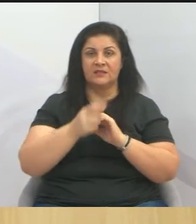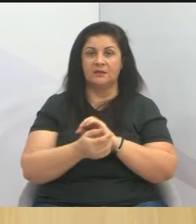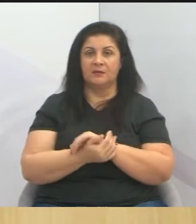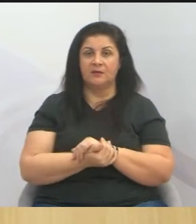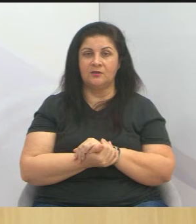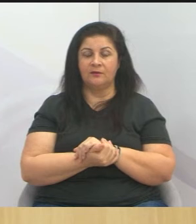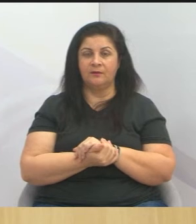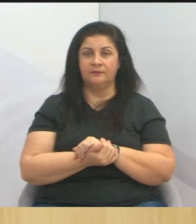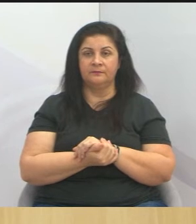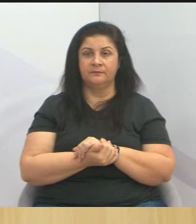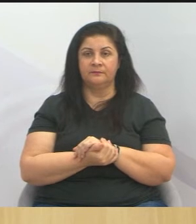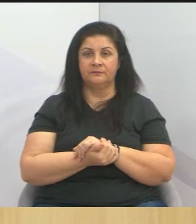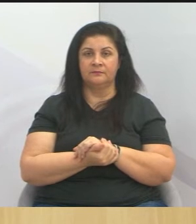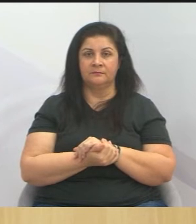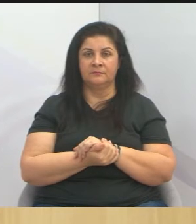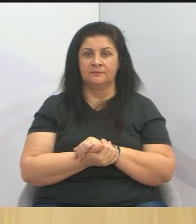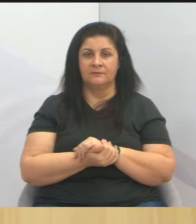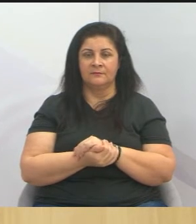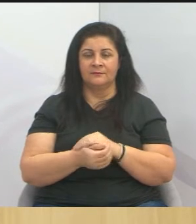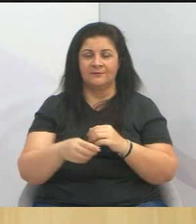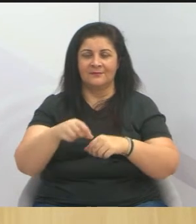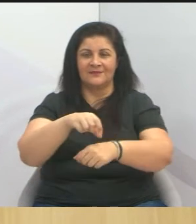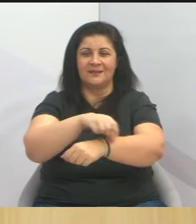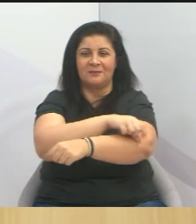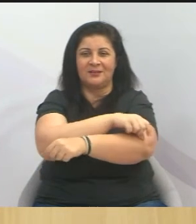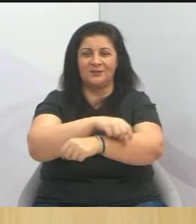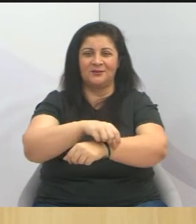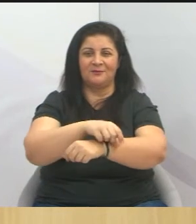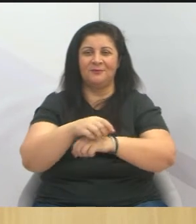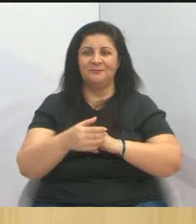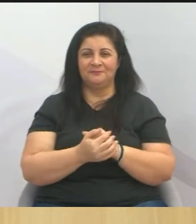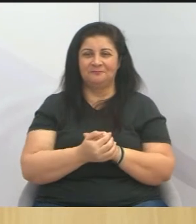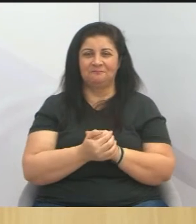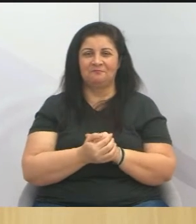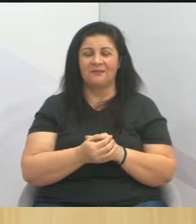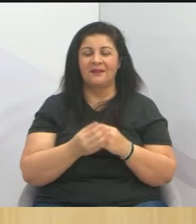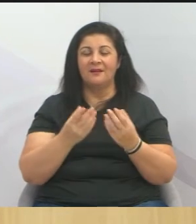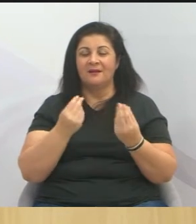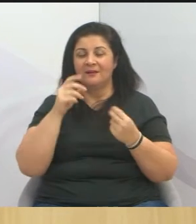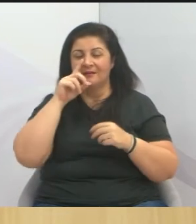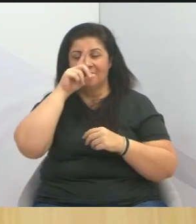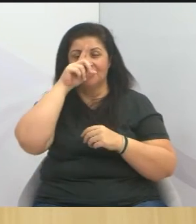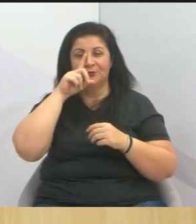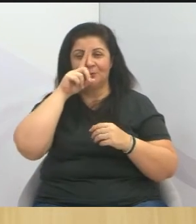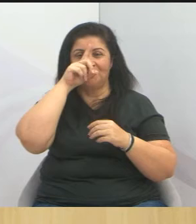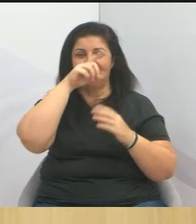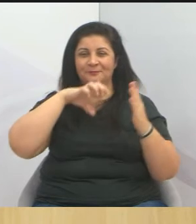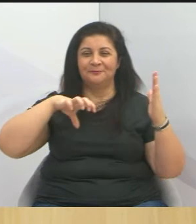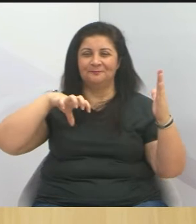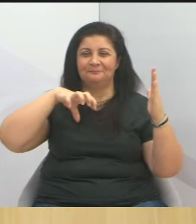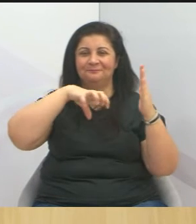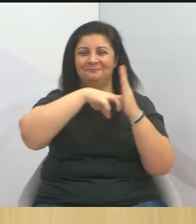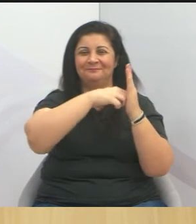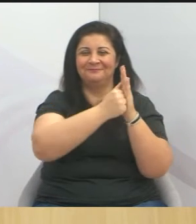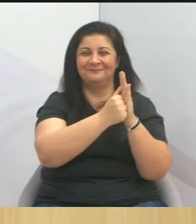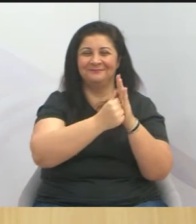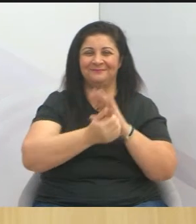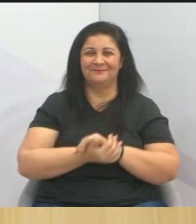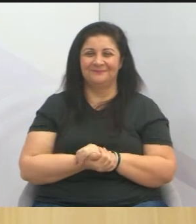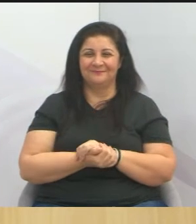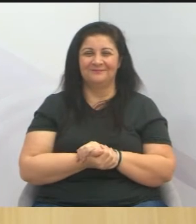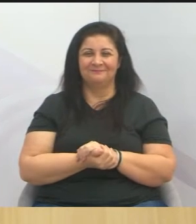razão de parte do piso tecido o que gera risco de acidentes uma vez que a rua